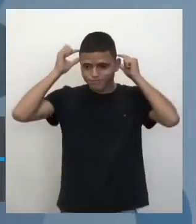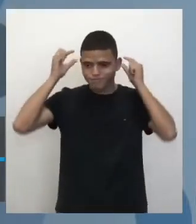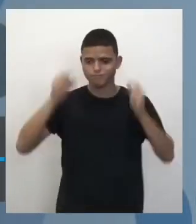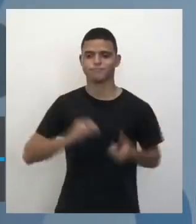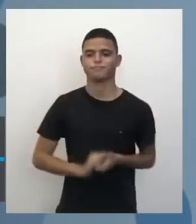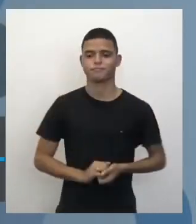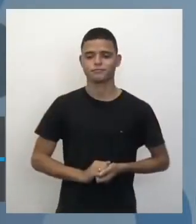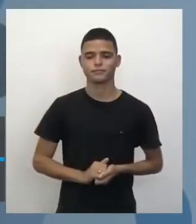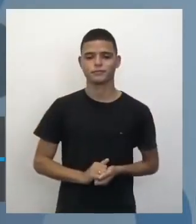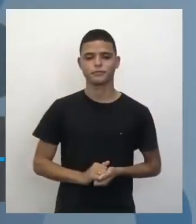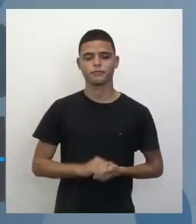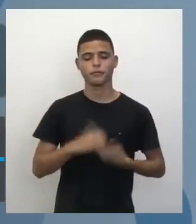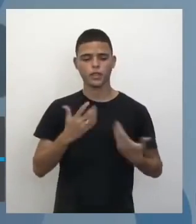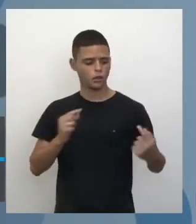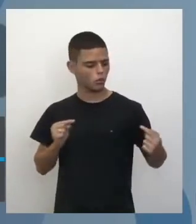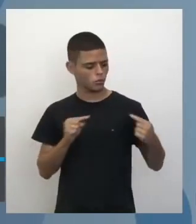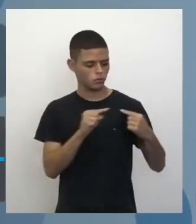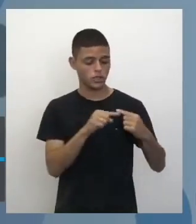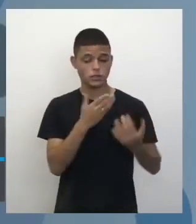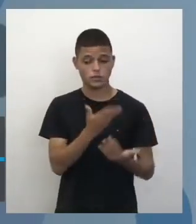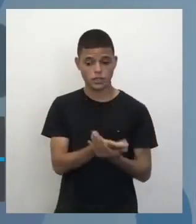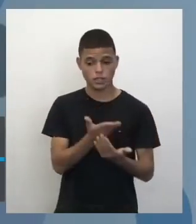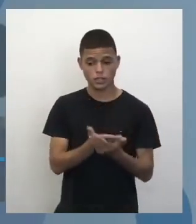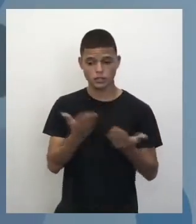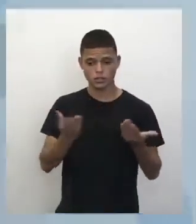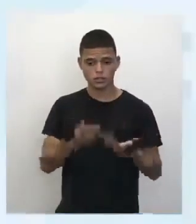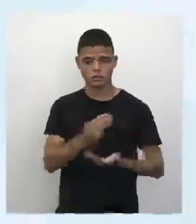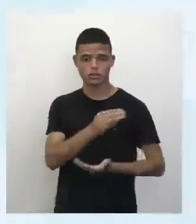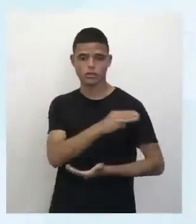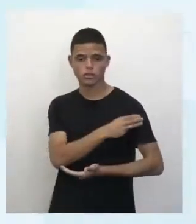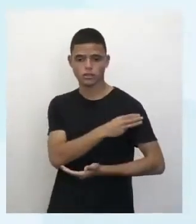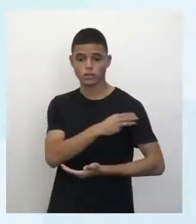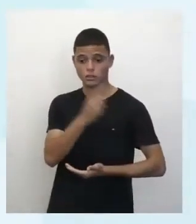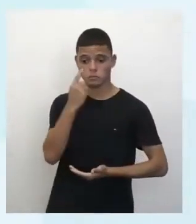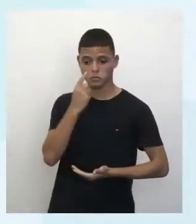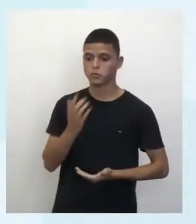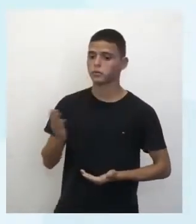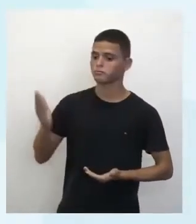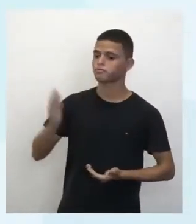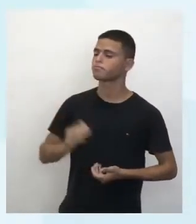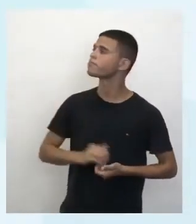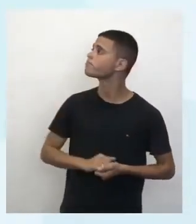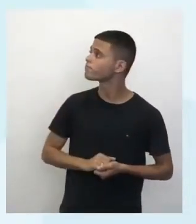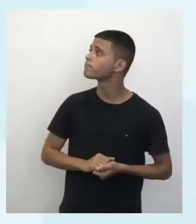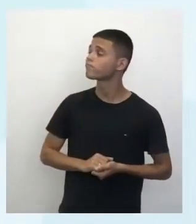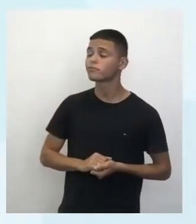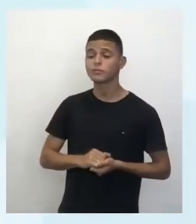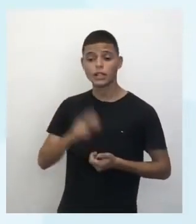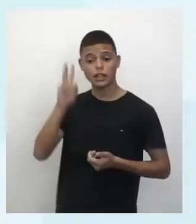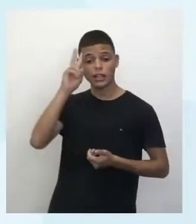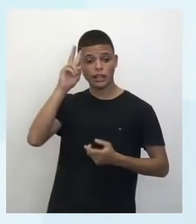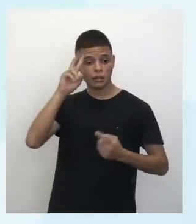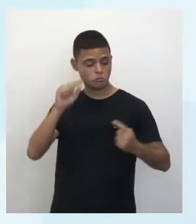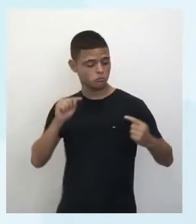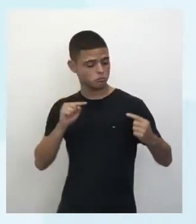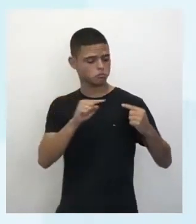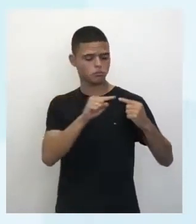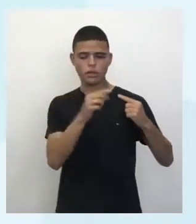Gosto. Tudo aí. Vamos lá. Objetivos da aula de hoje, terceira série. Relembrar as características do gênero textual